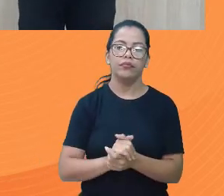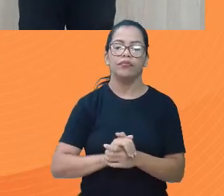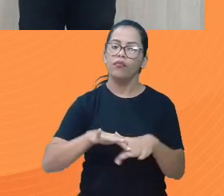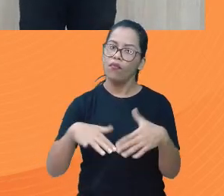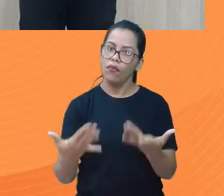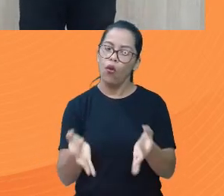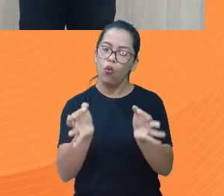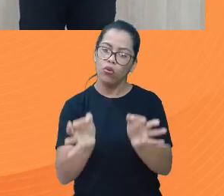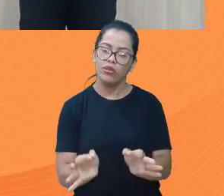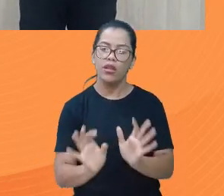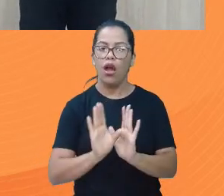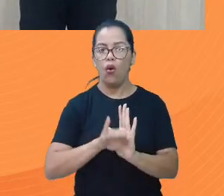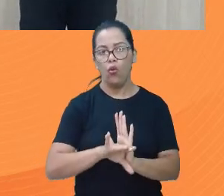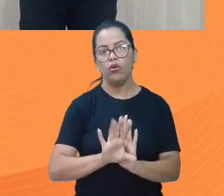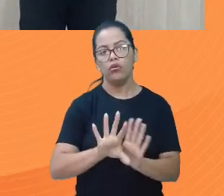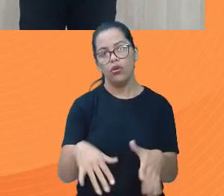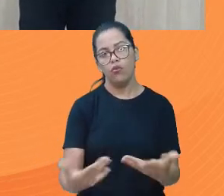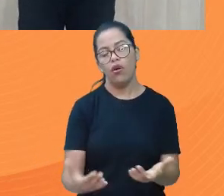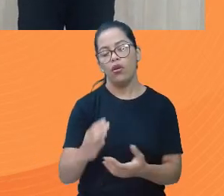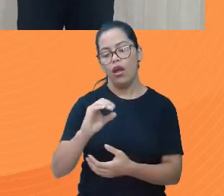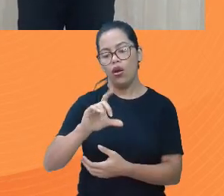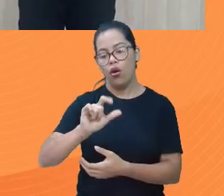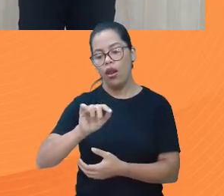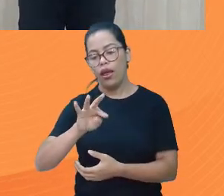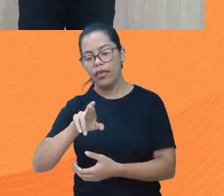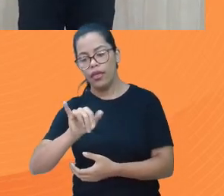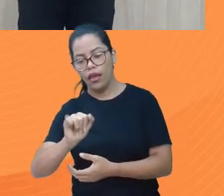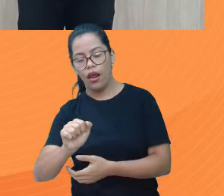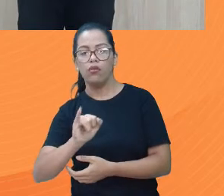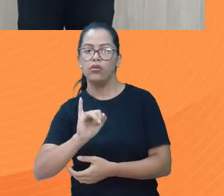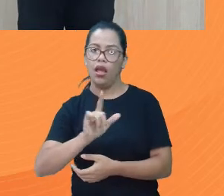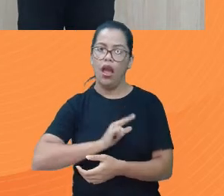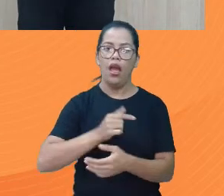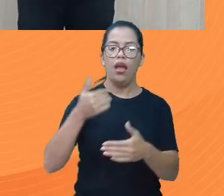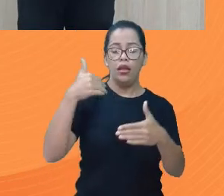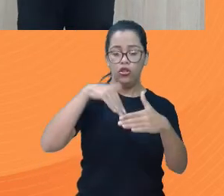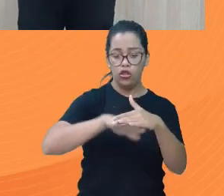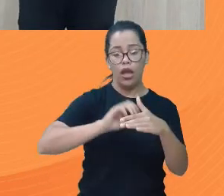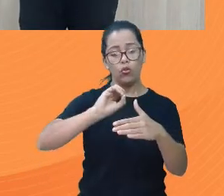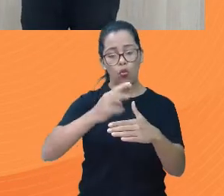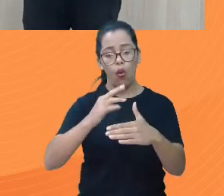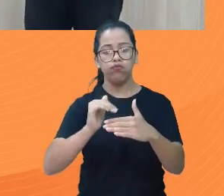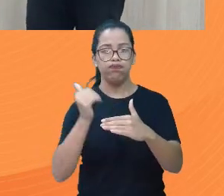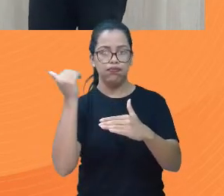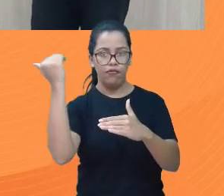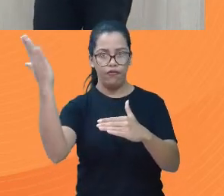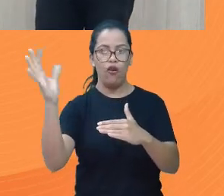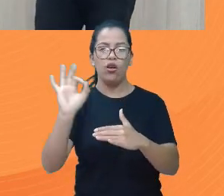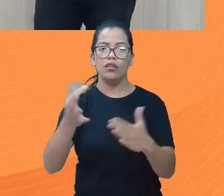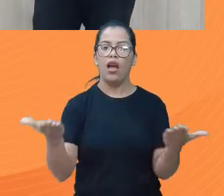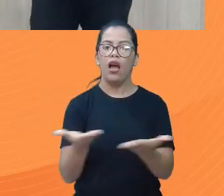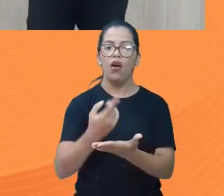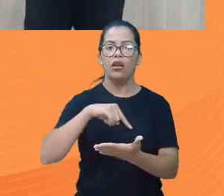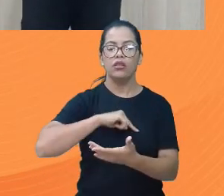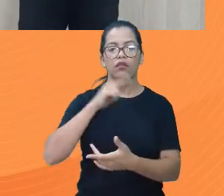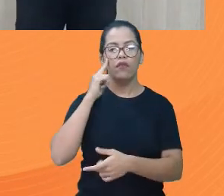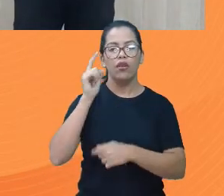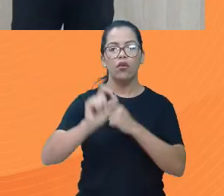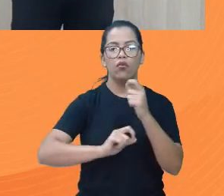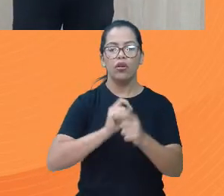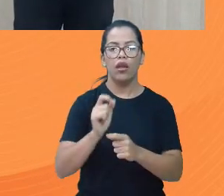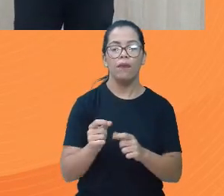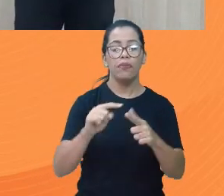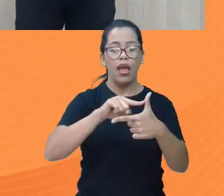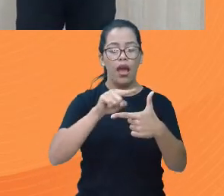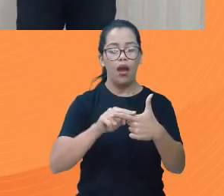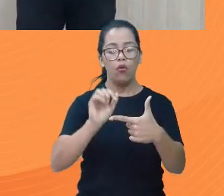aí a definição de colaterais juntando com os internos e os externos. Agora vamos para os ângulos alternos,